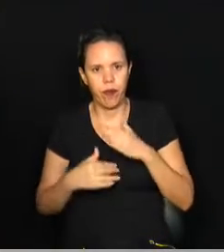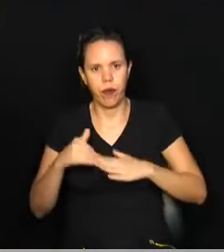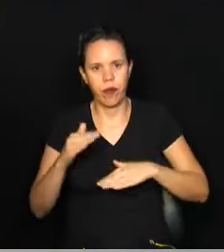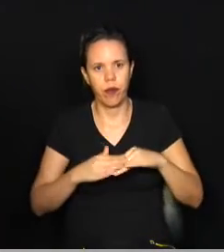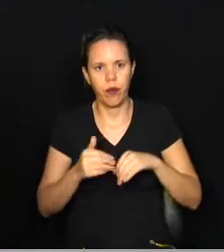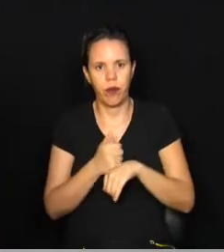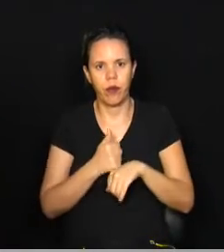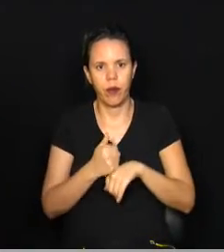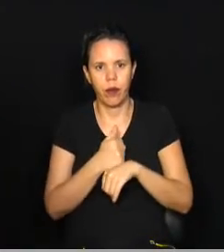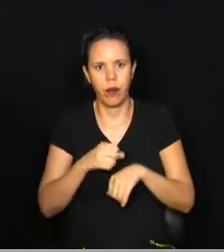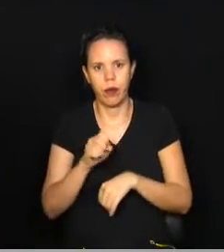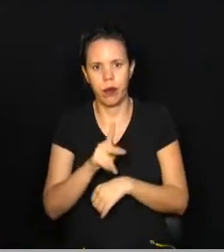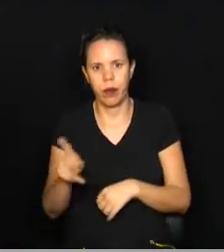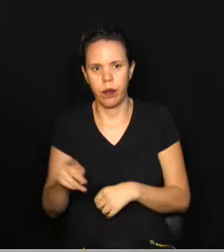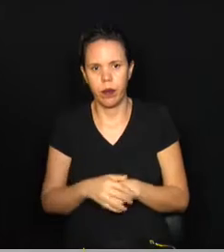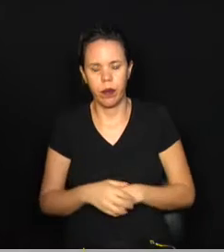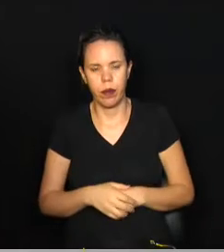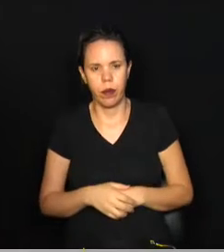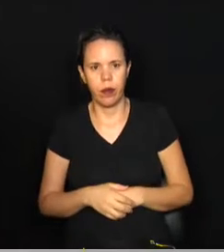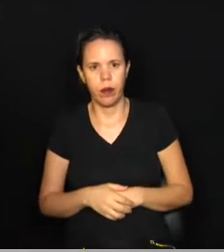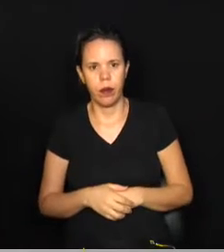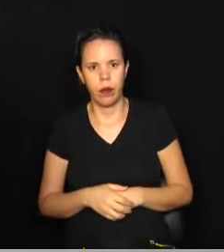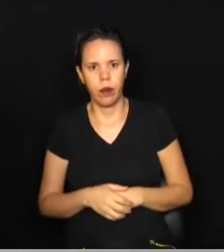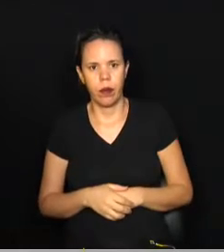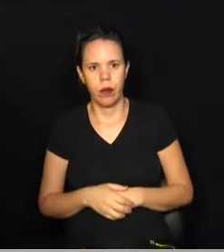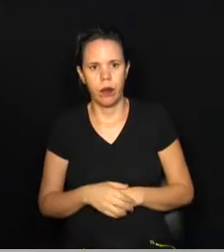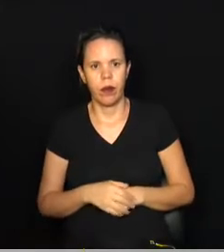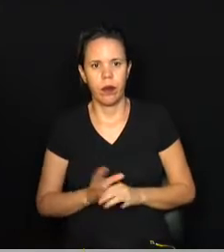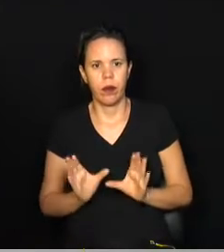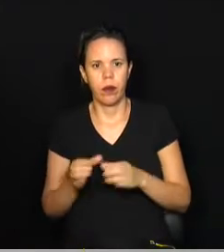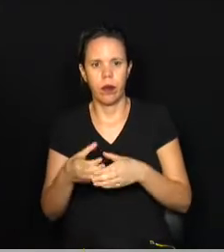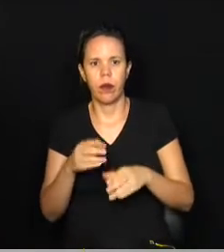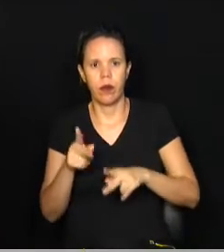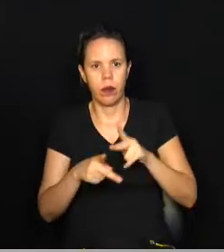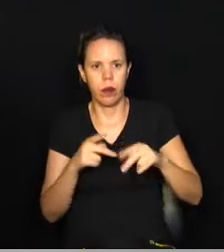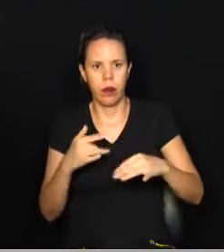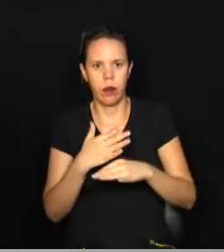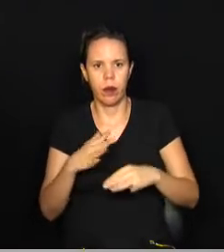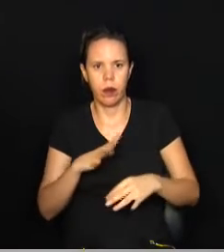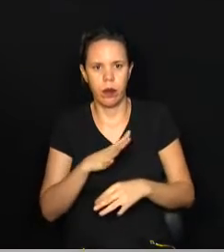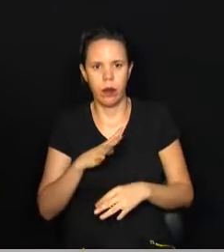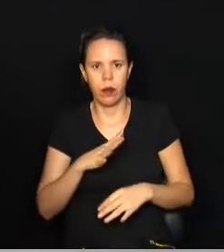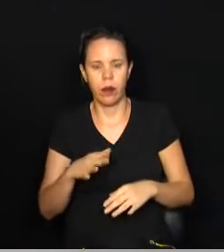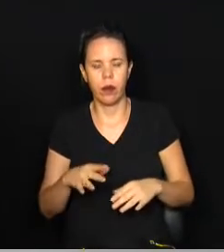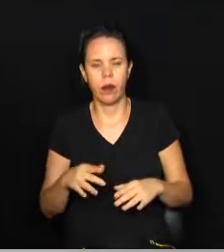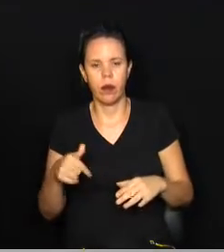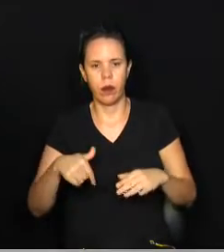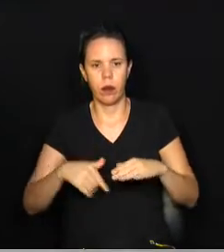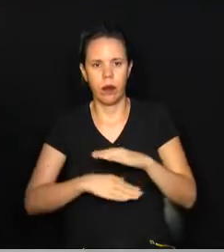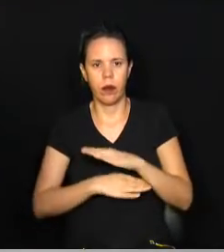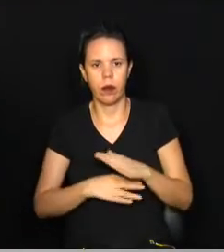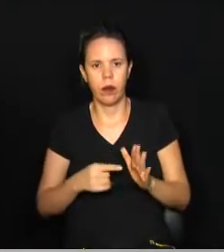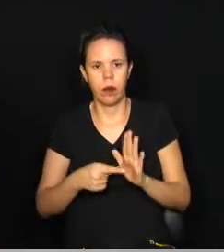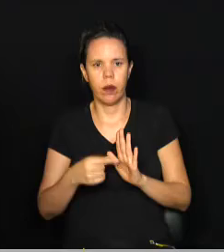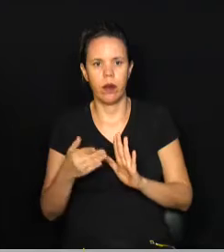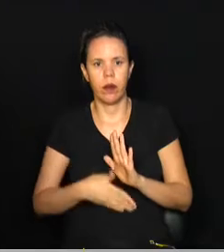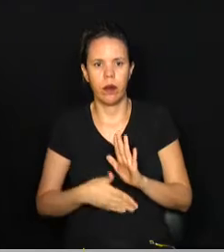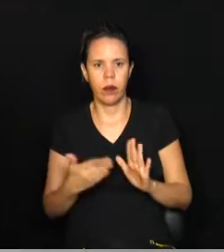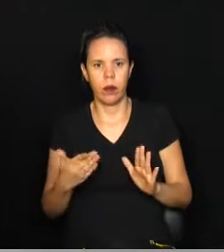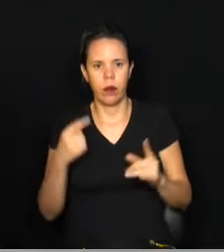profissional optometrista em uma comunidade que, através da sua Casa de Leis, demonstra